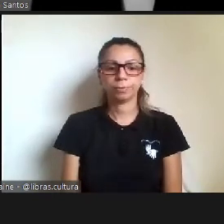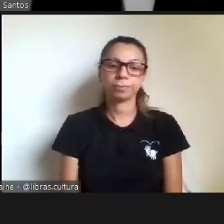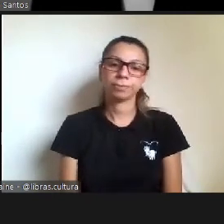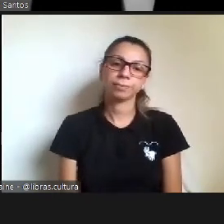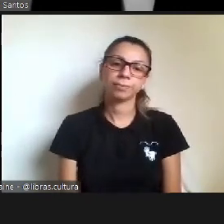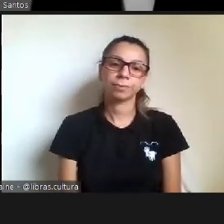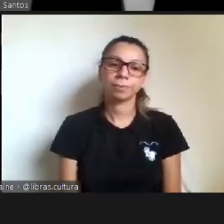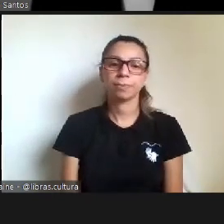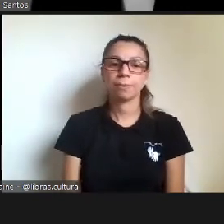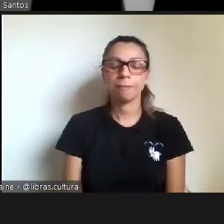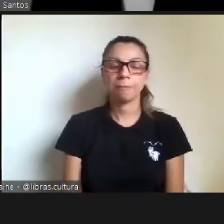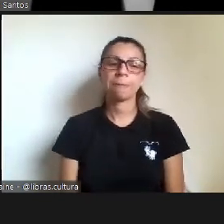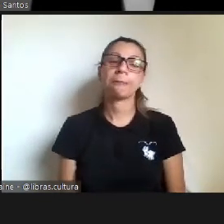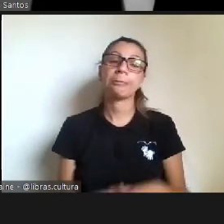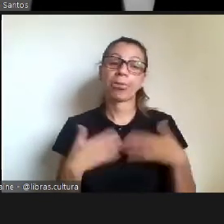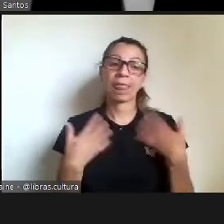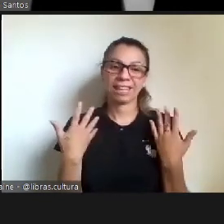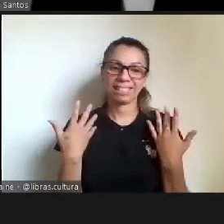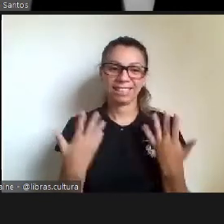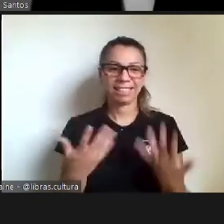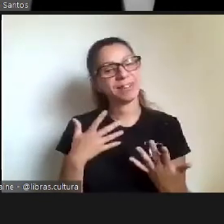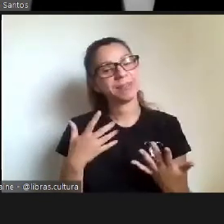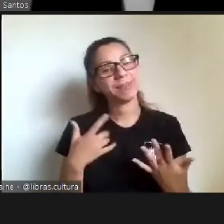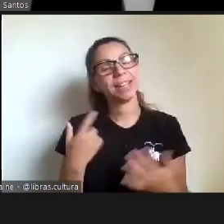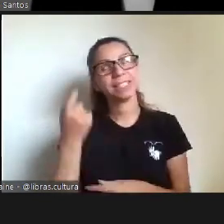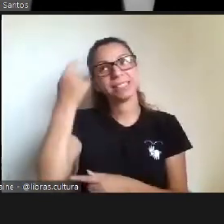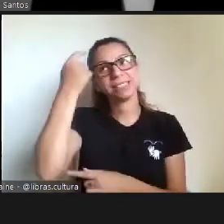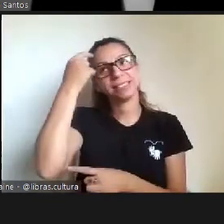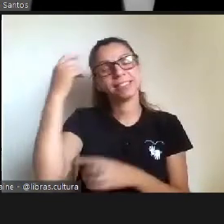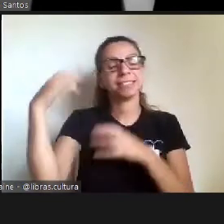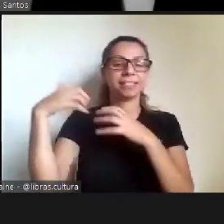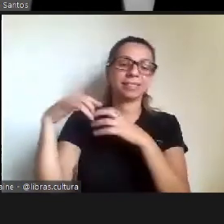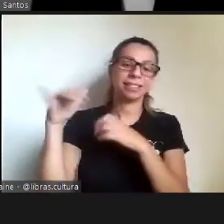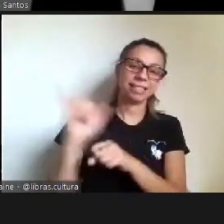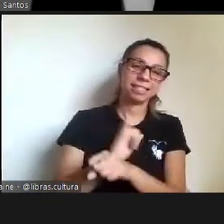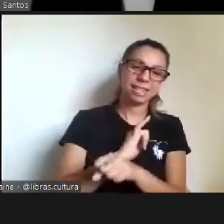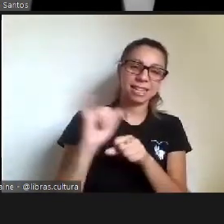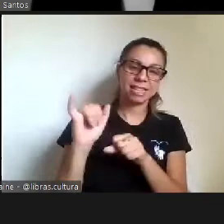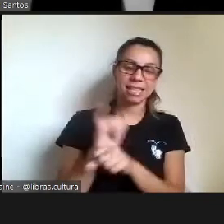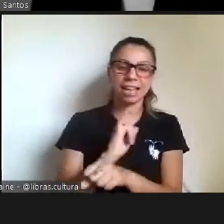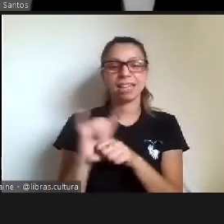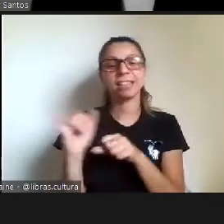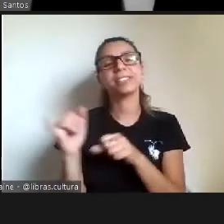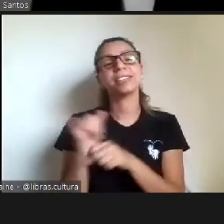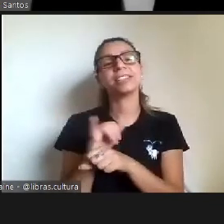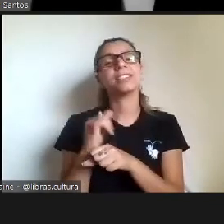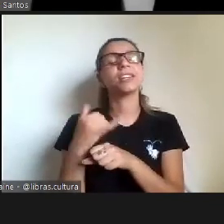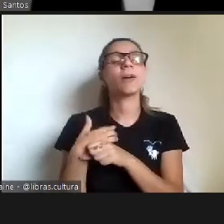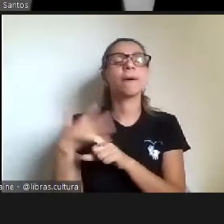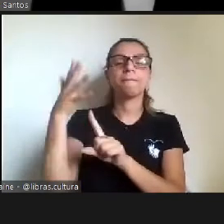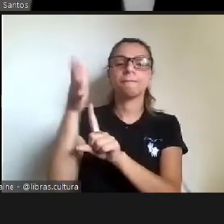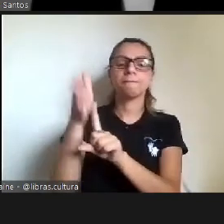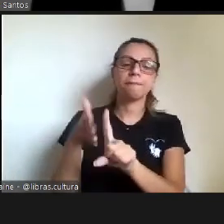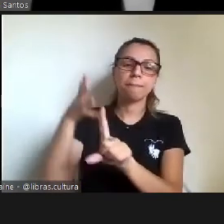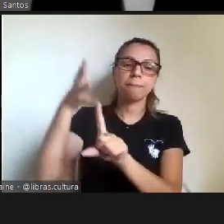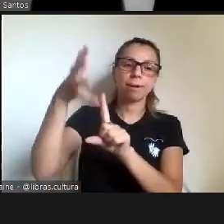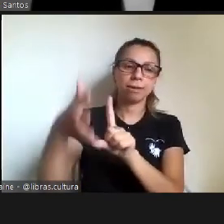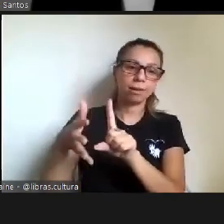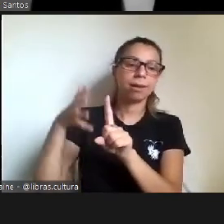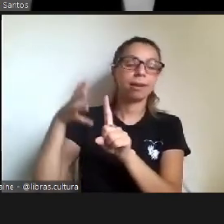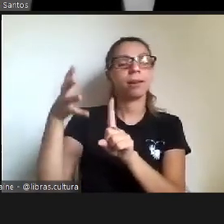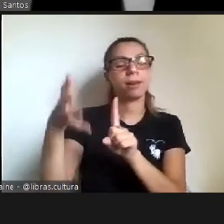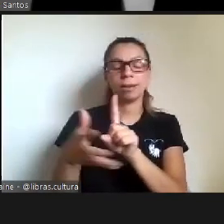E essa ideia de palestra, né, de performance palestra, que de uma certa maneira está implicada